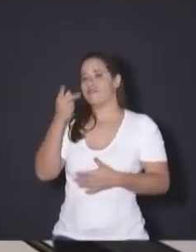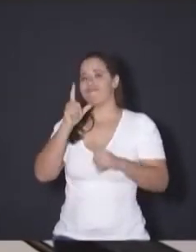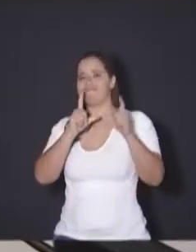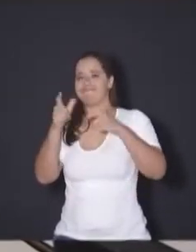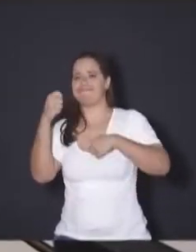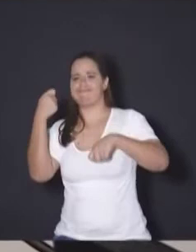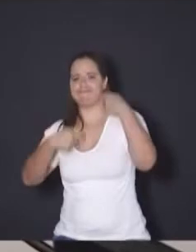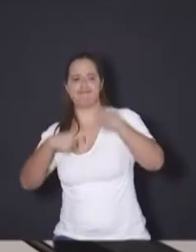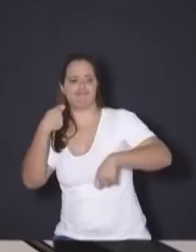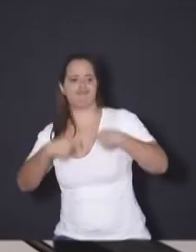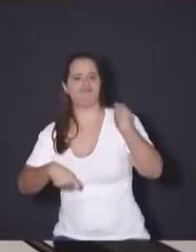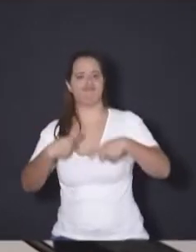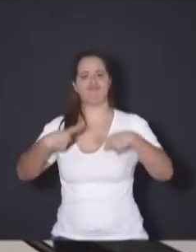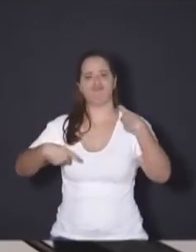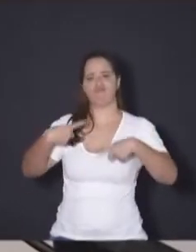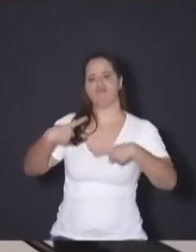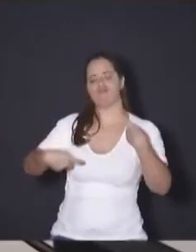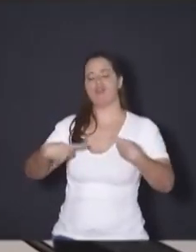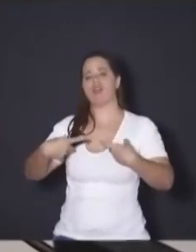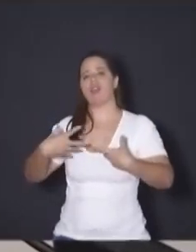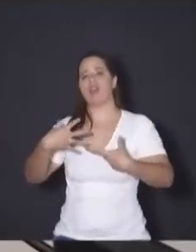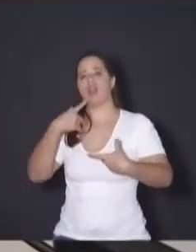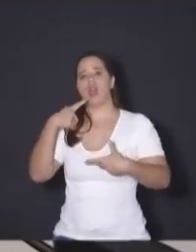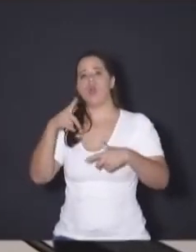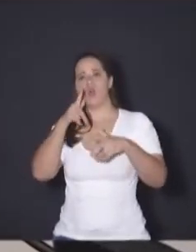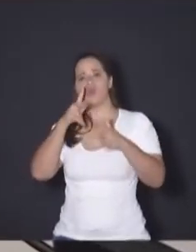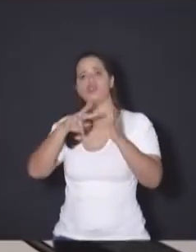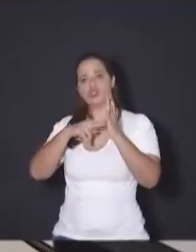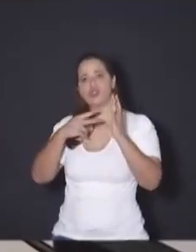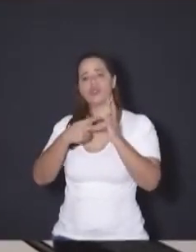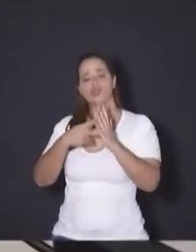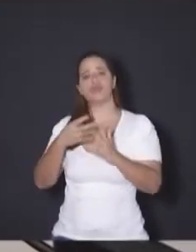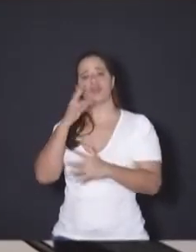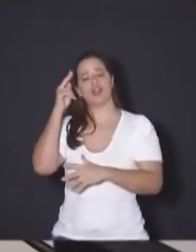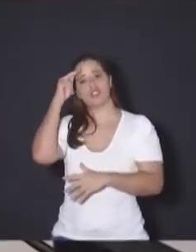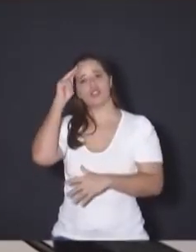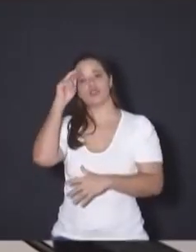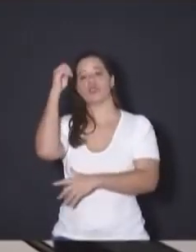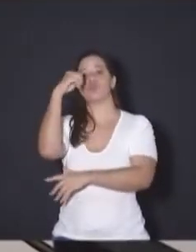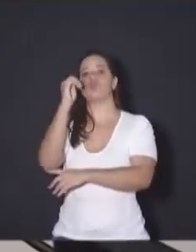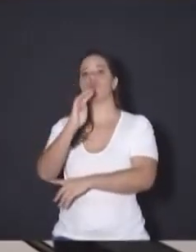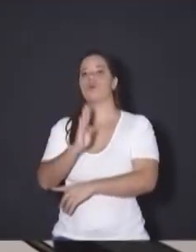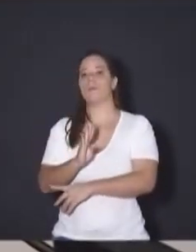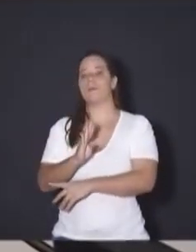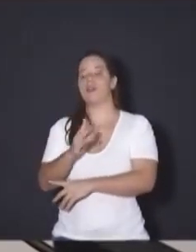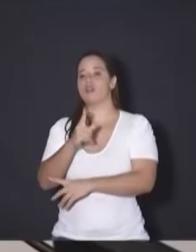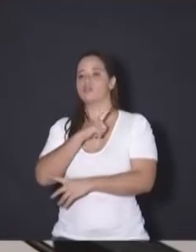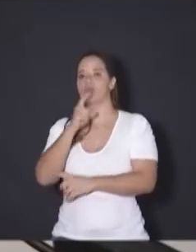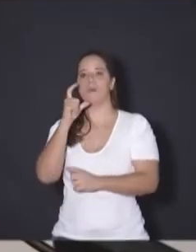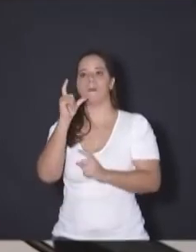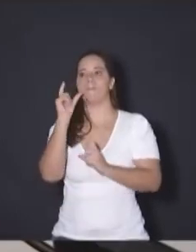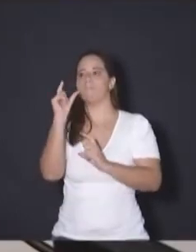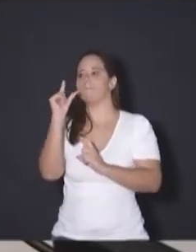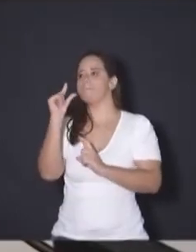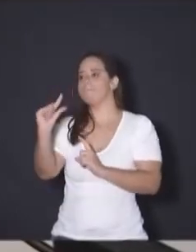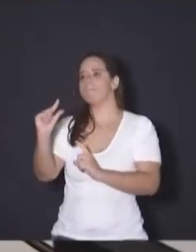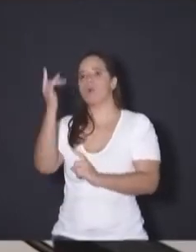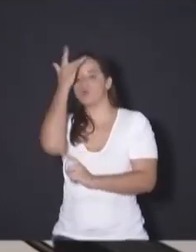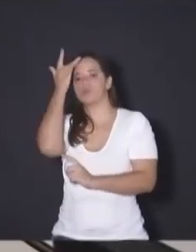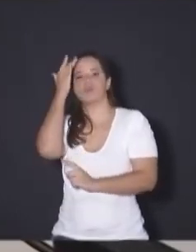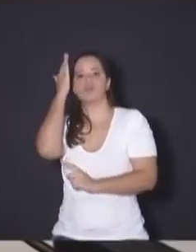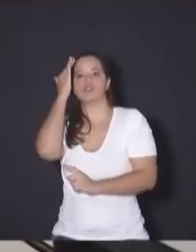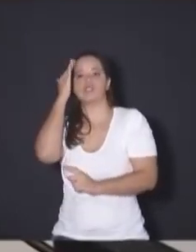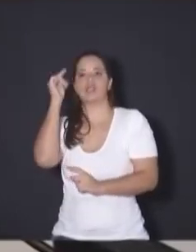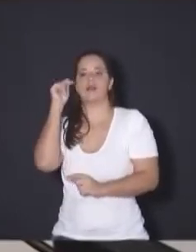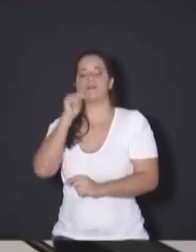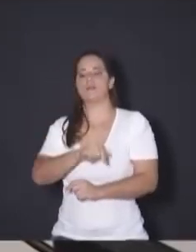batalhas palco significativo na história do brasil e que poucos sabem neste